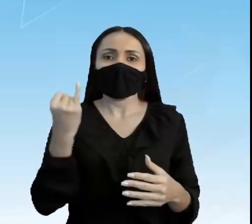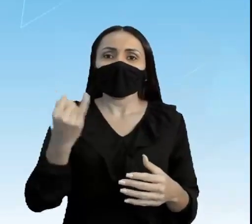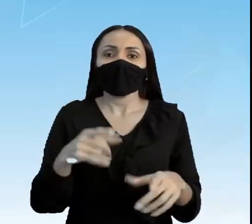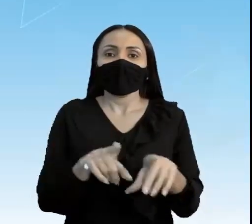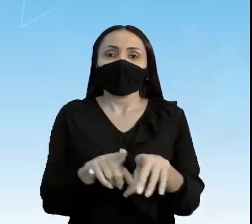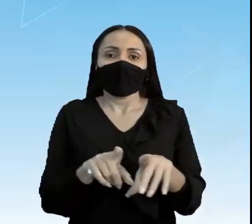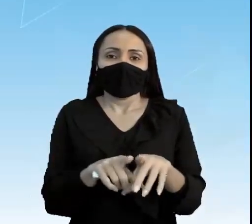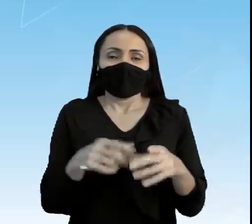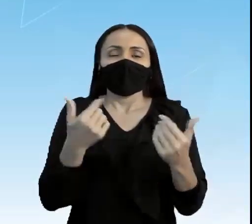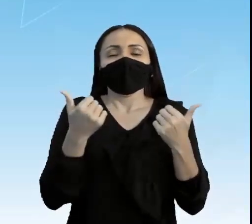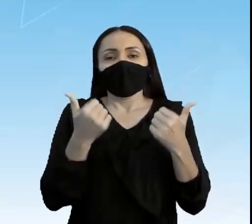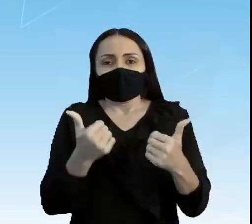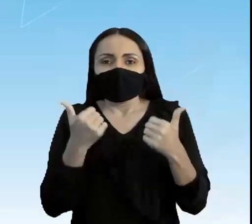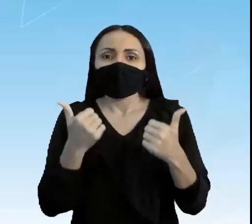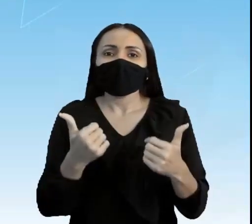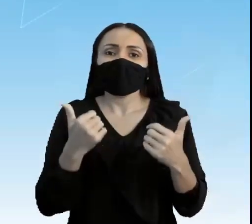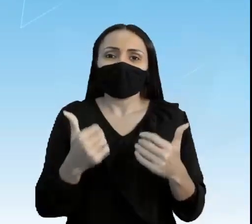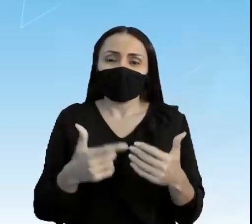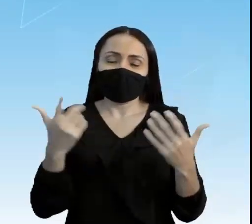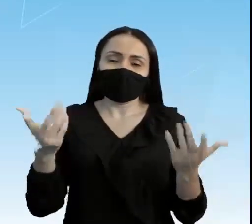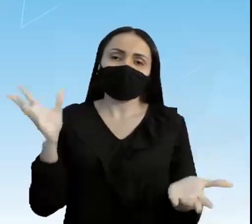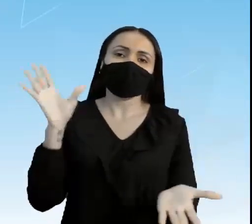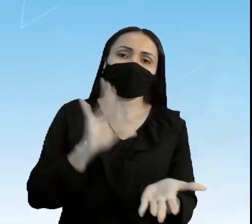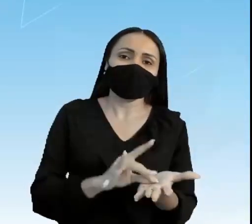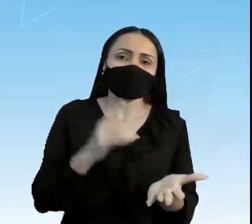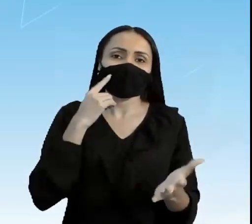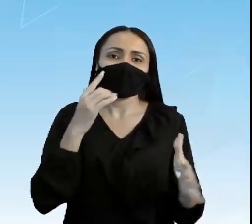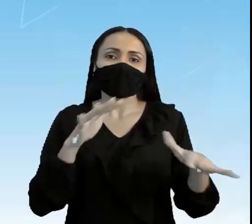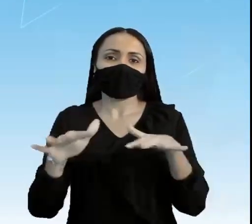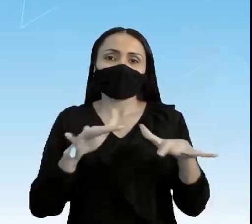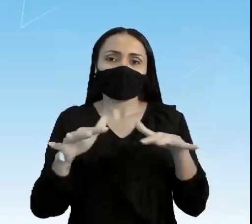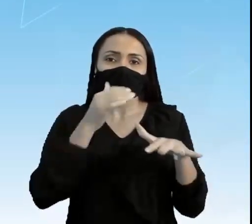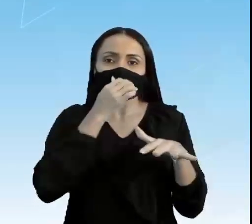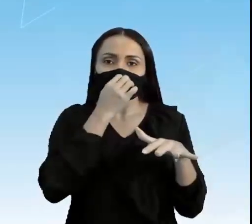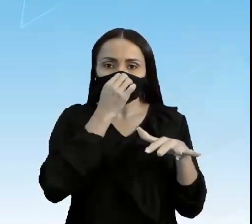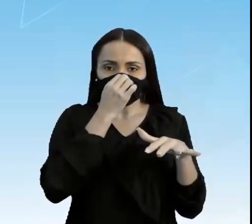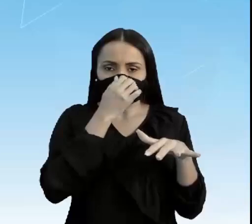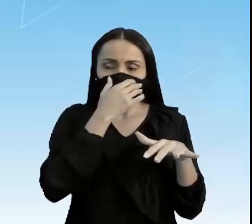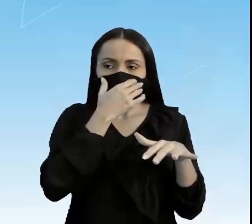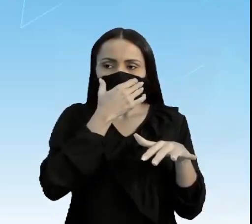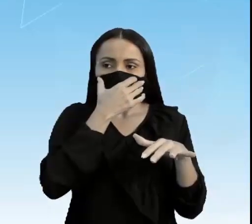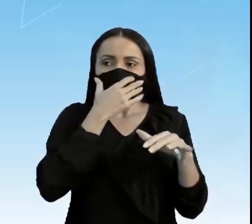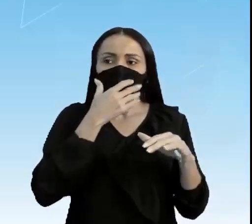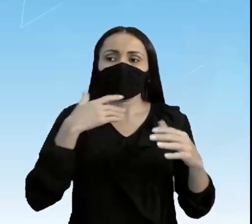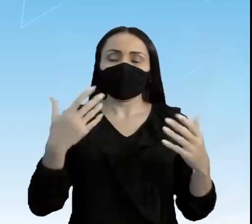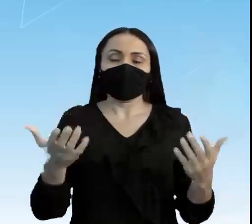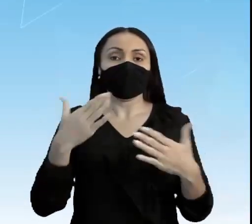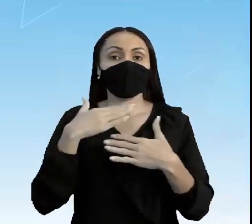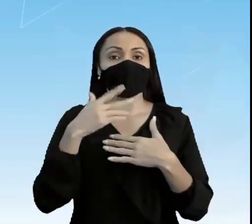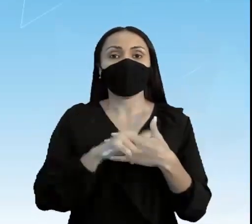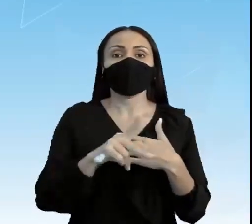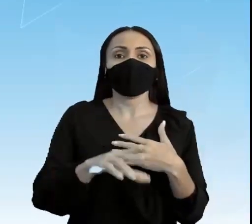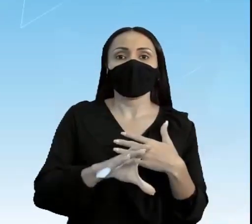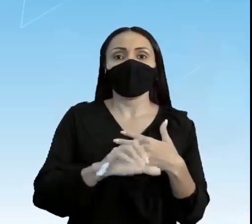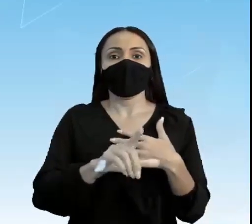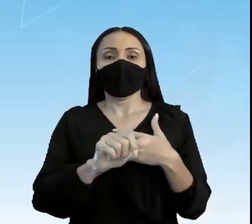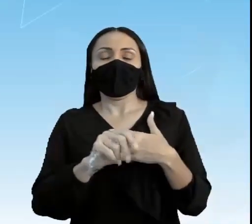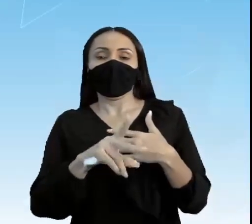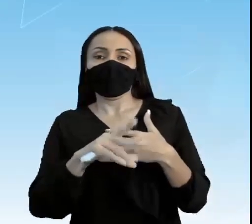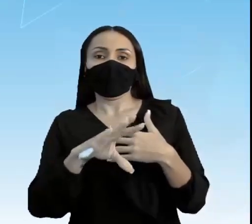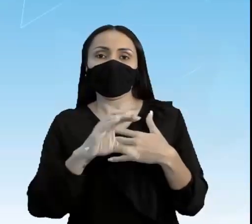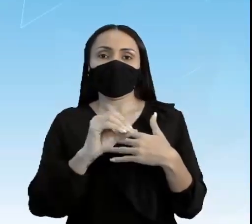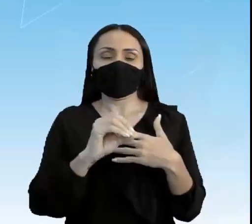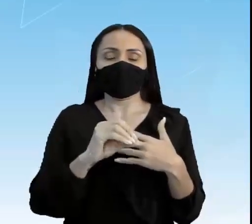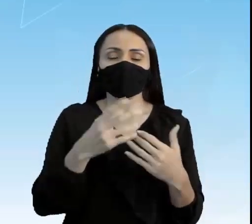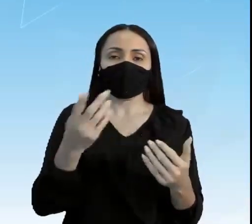México. Então, na realidade, esses movimentos de emancipação. Então, eu, professor Cláudio Nascimento,